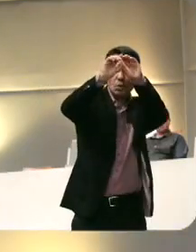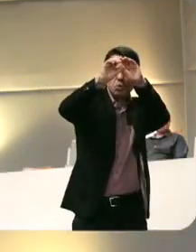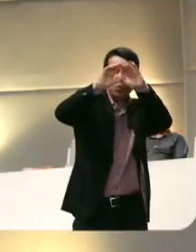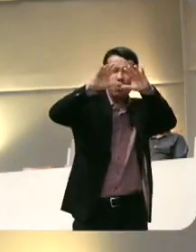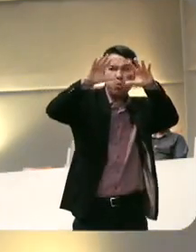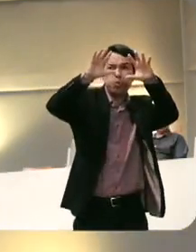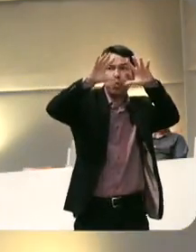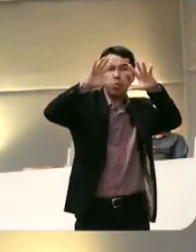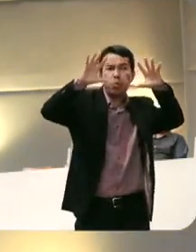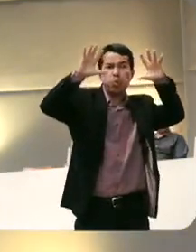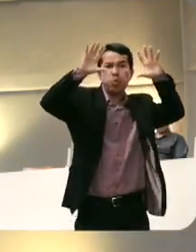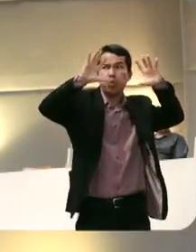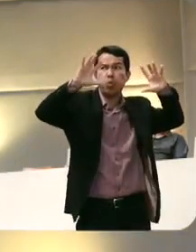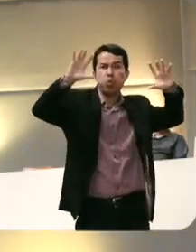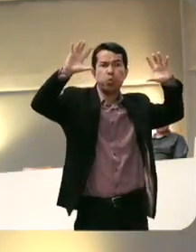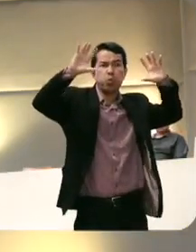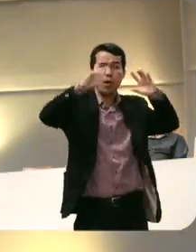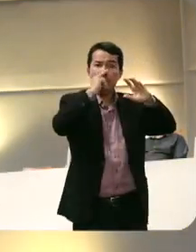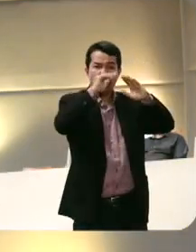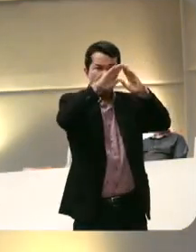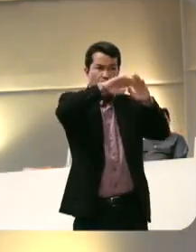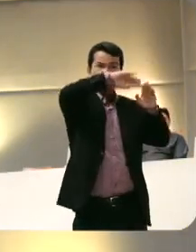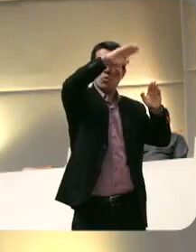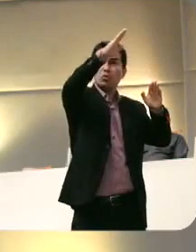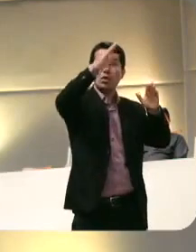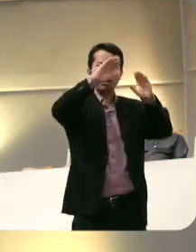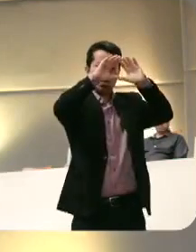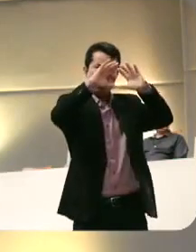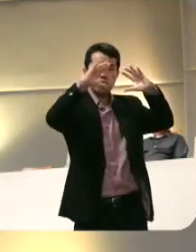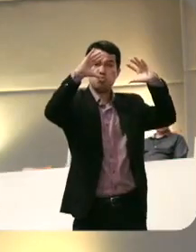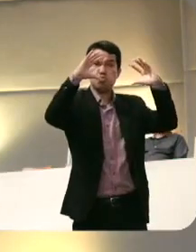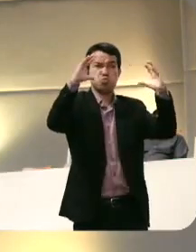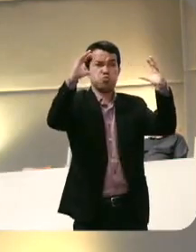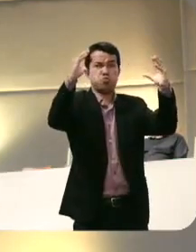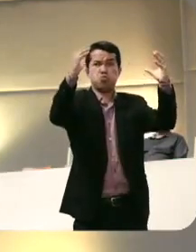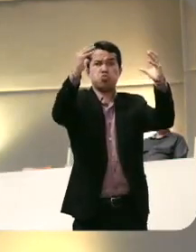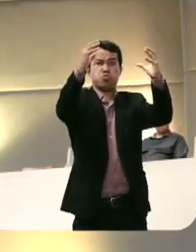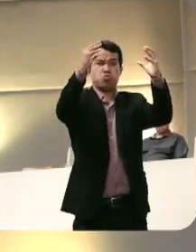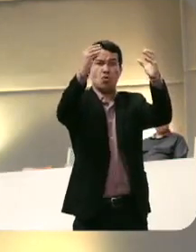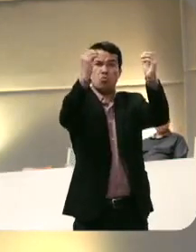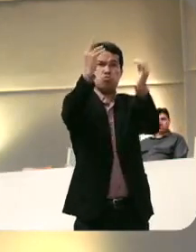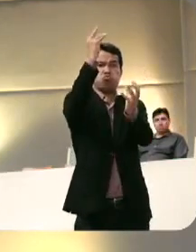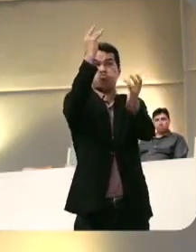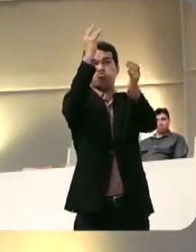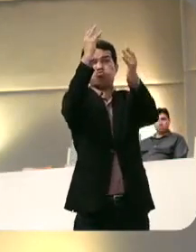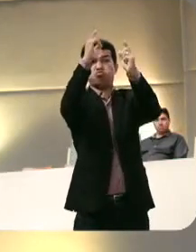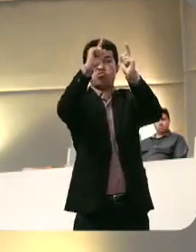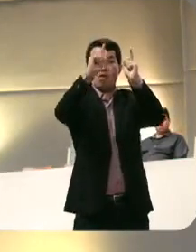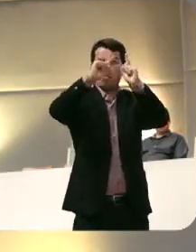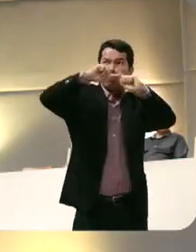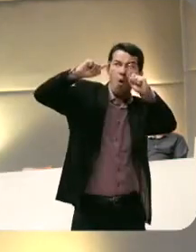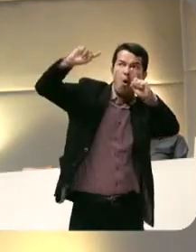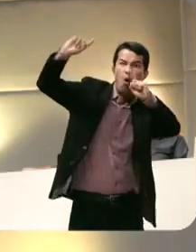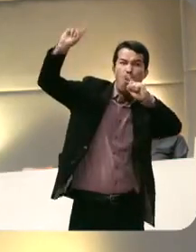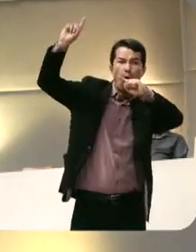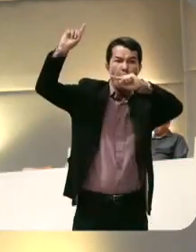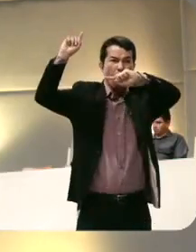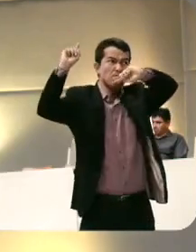a tremer, começa a pegar fogo, e Deus começa a falar do meio da nuvem com o